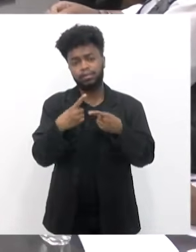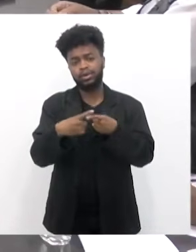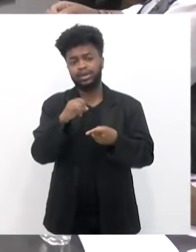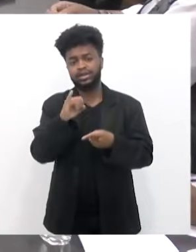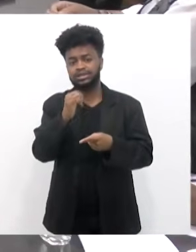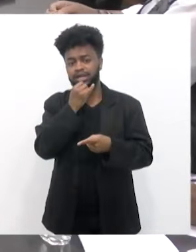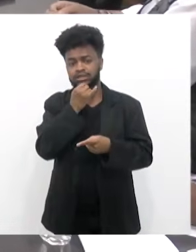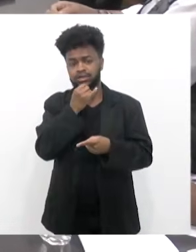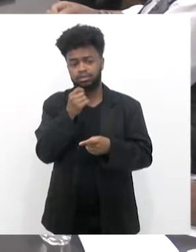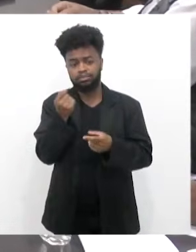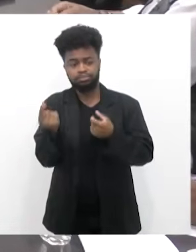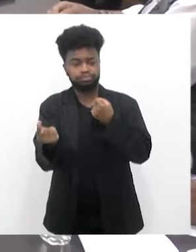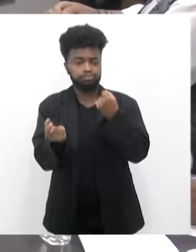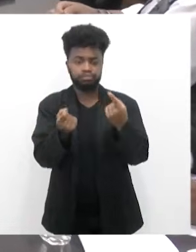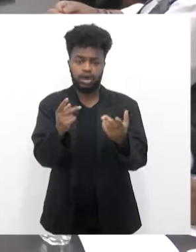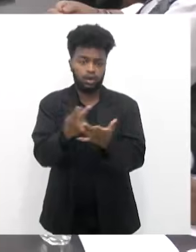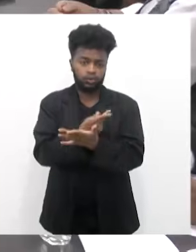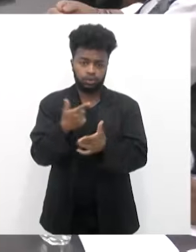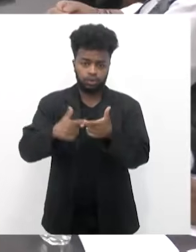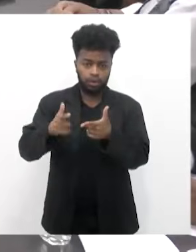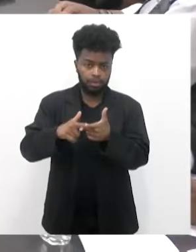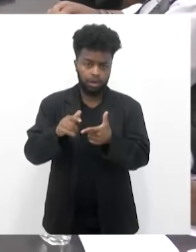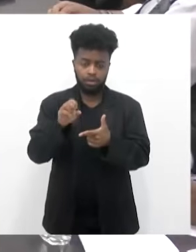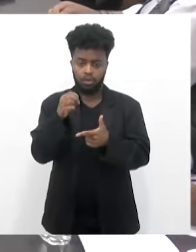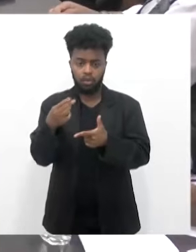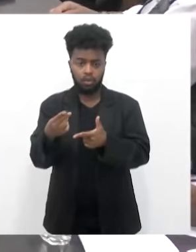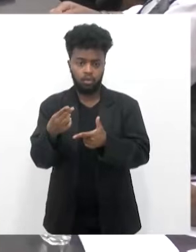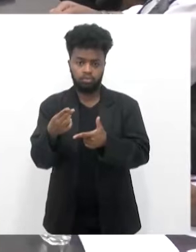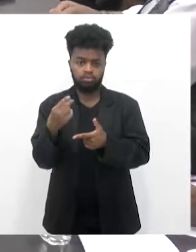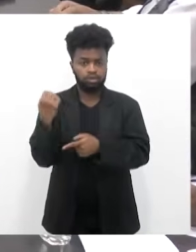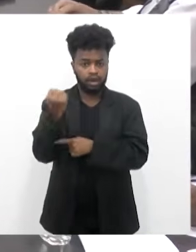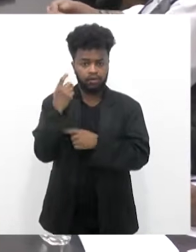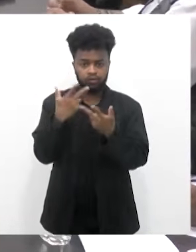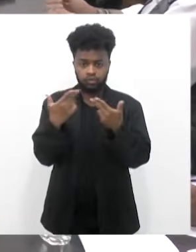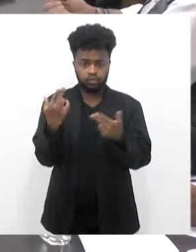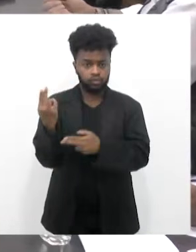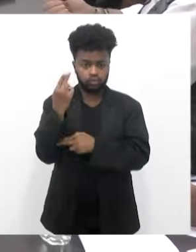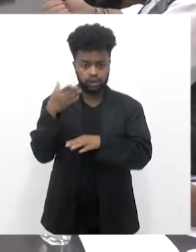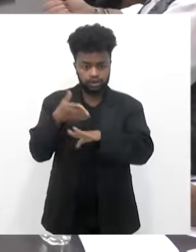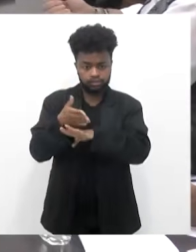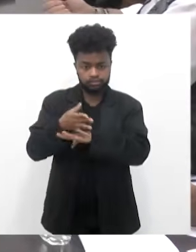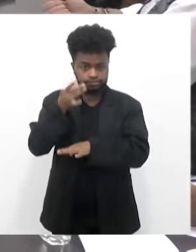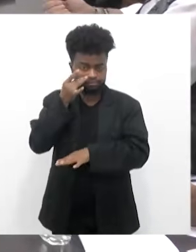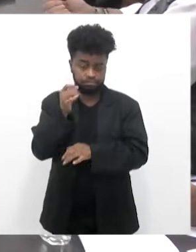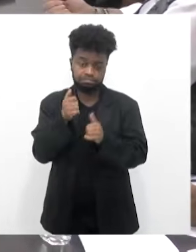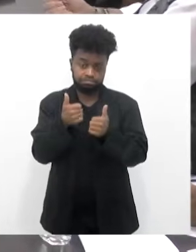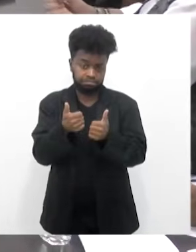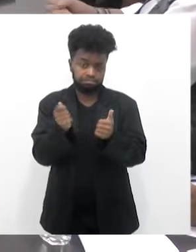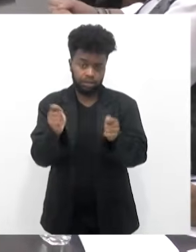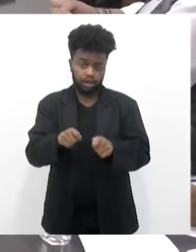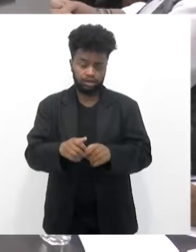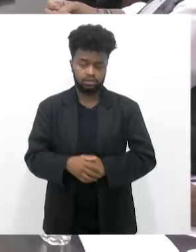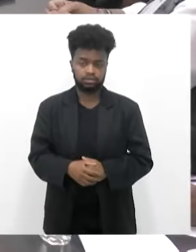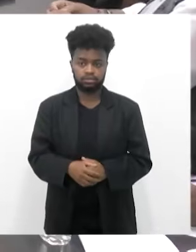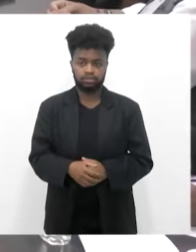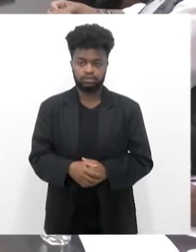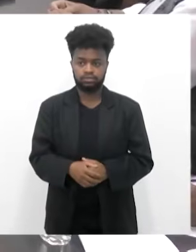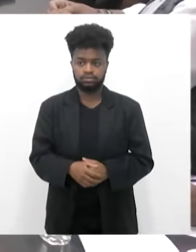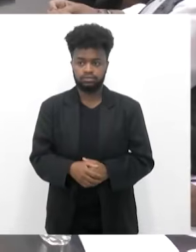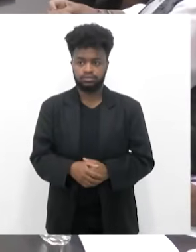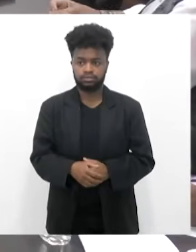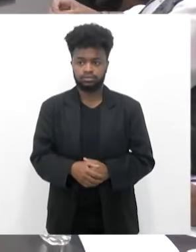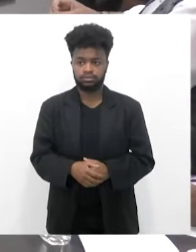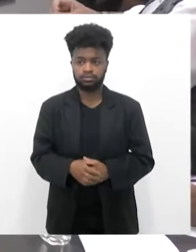excepcional, extraordinário, num caso de calamidade, de catástrofe, que os deputados estejam impedidos de trafegar. deputado- Essa era a colocação que eu ia colocar aqui,